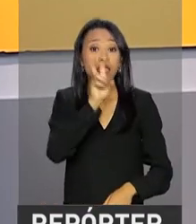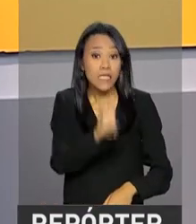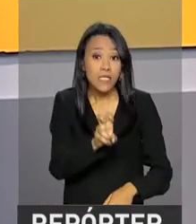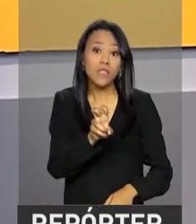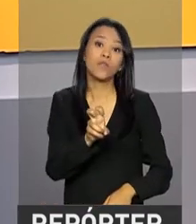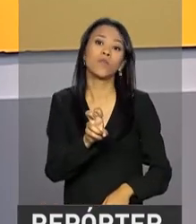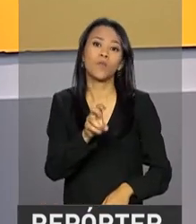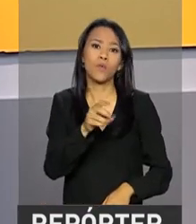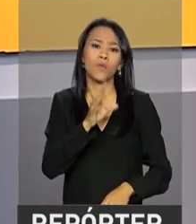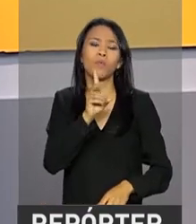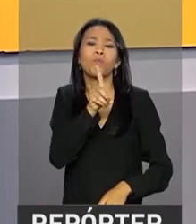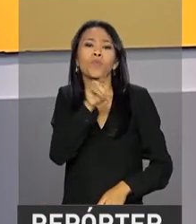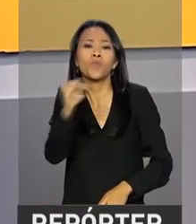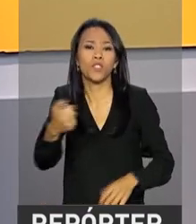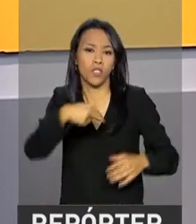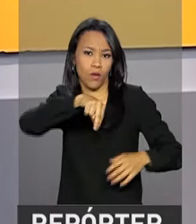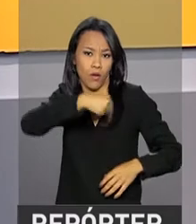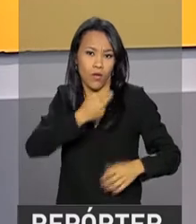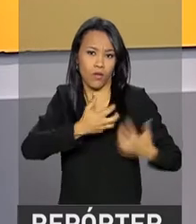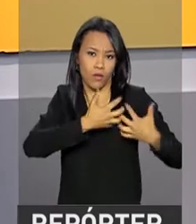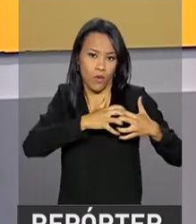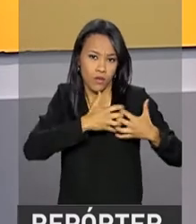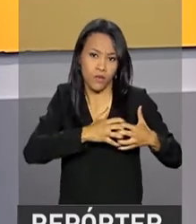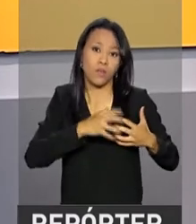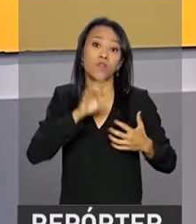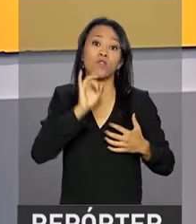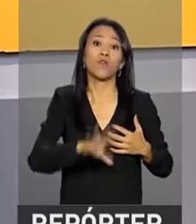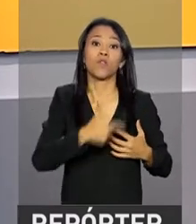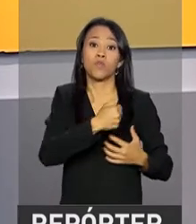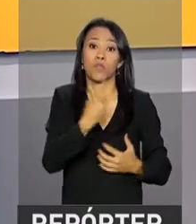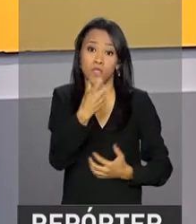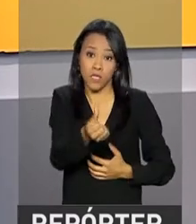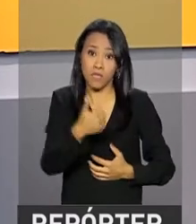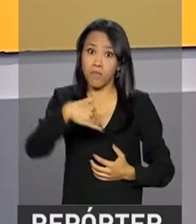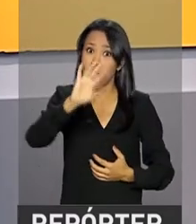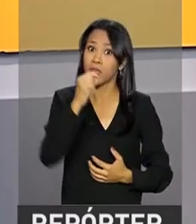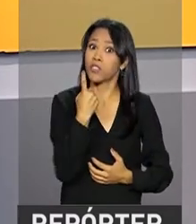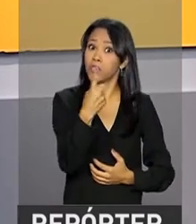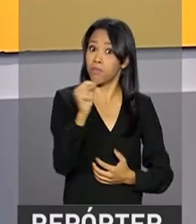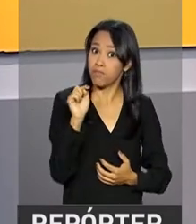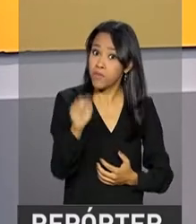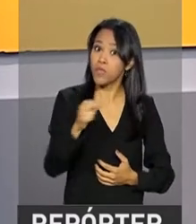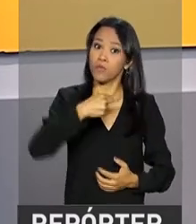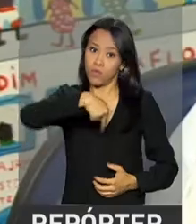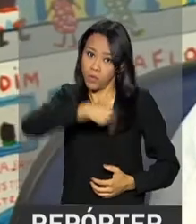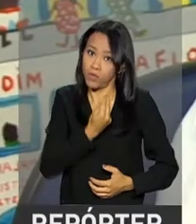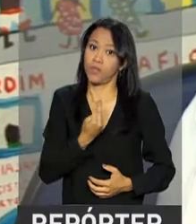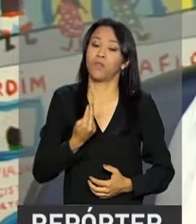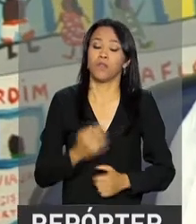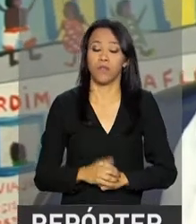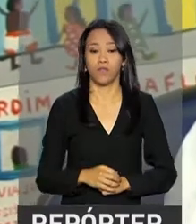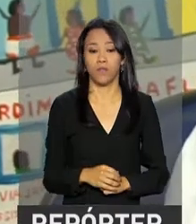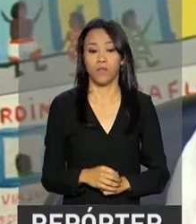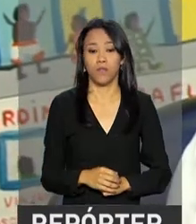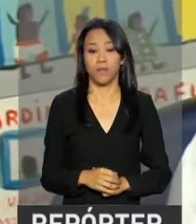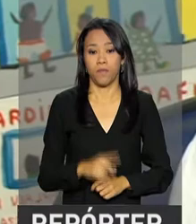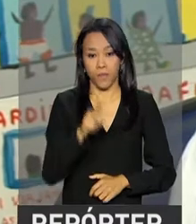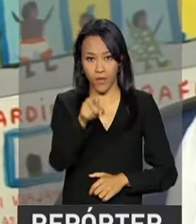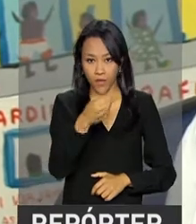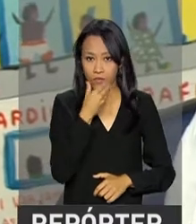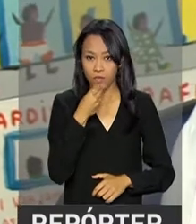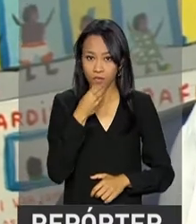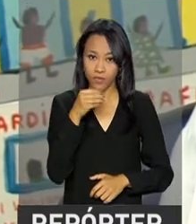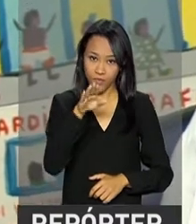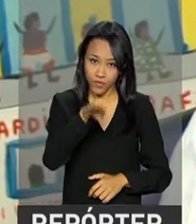desse por dia só em 2016 foram mais de mil cirurgias victor hugo